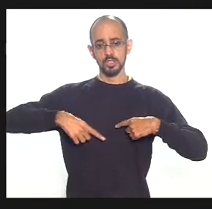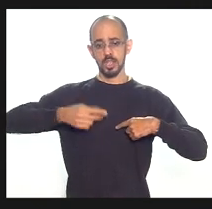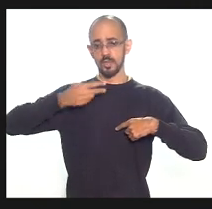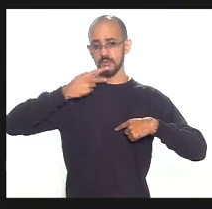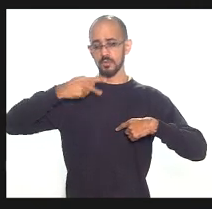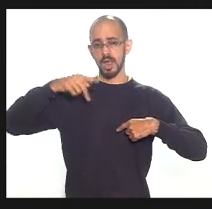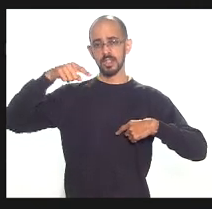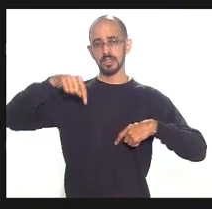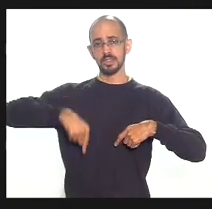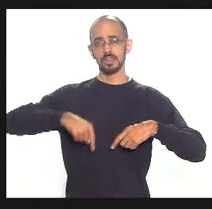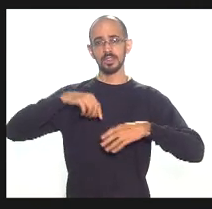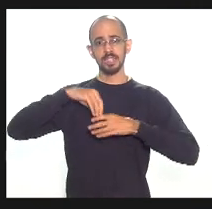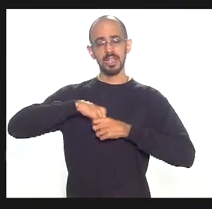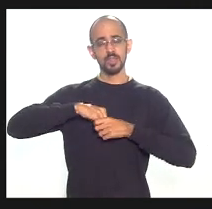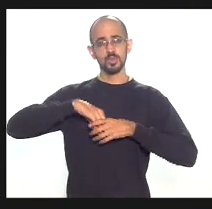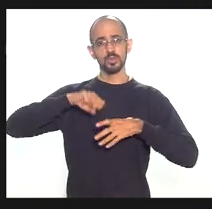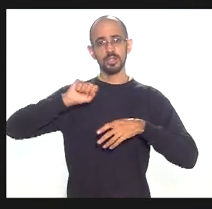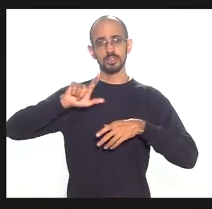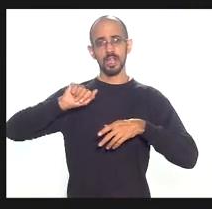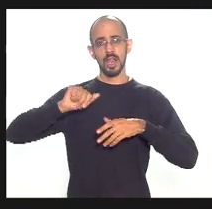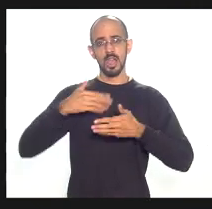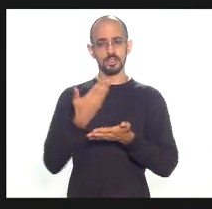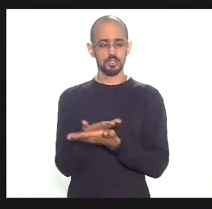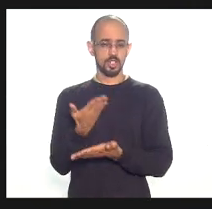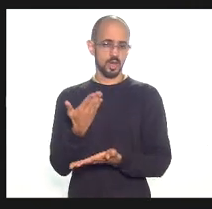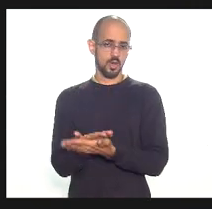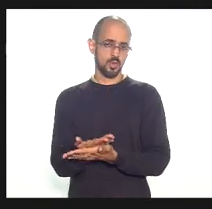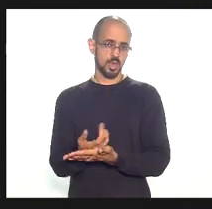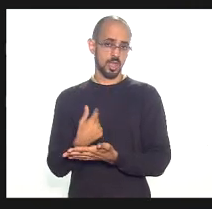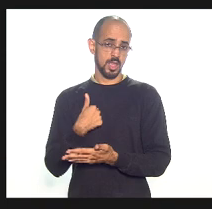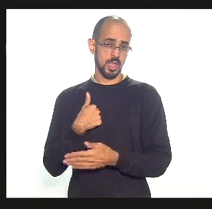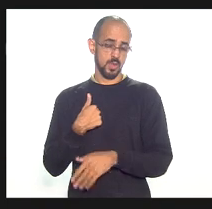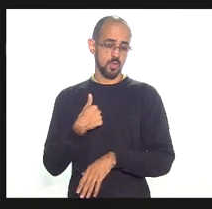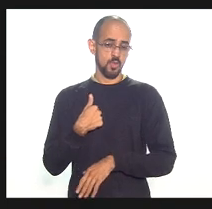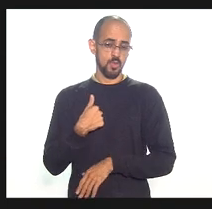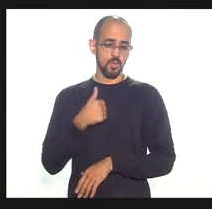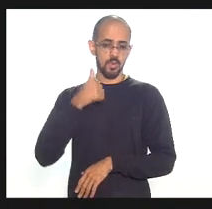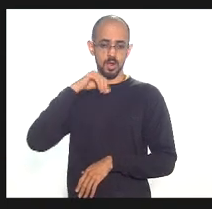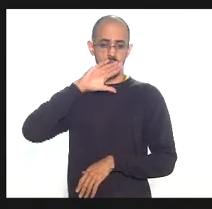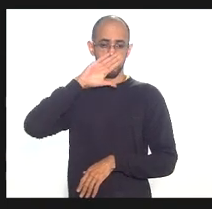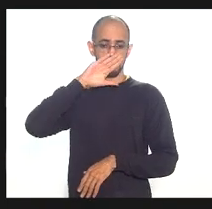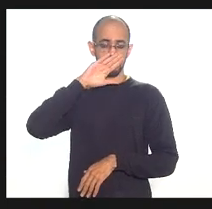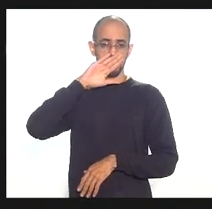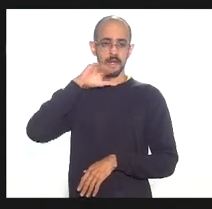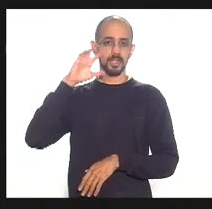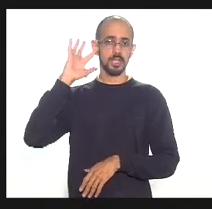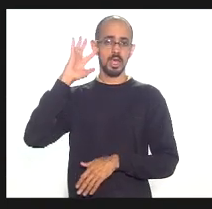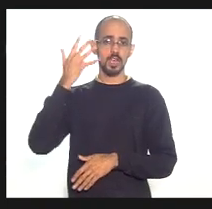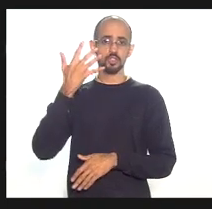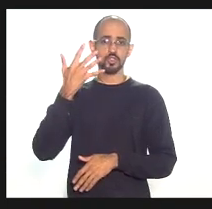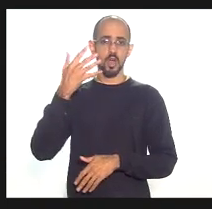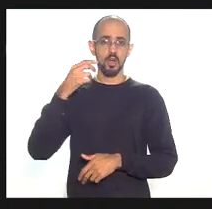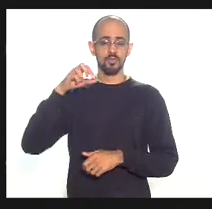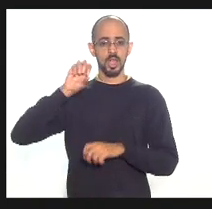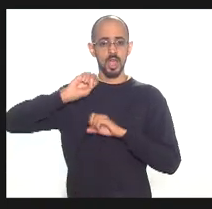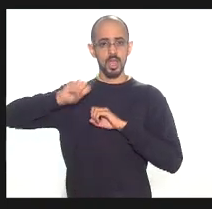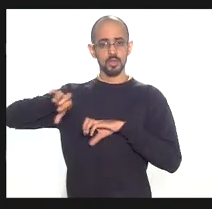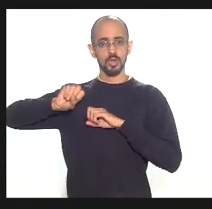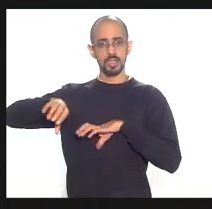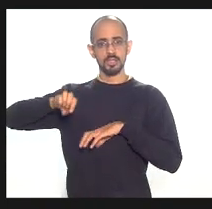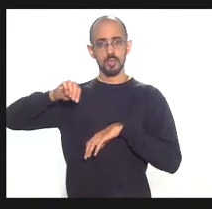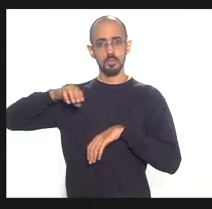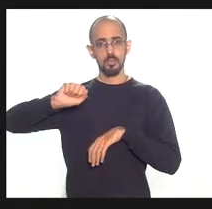isso dentro da sala de aula eu eu mãe que decido sobre a educação moral a